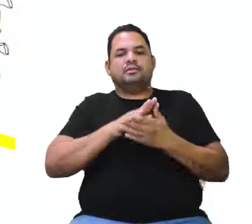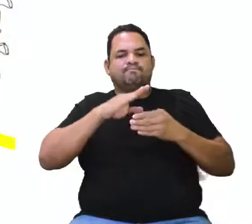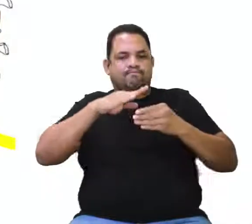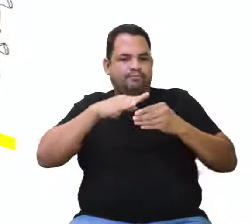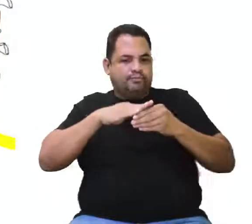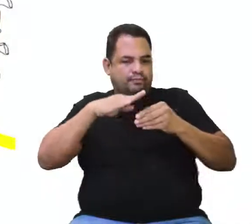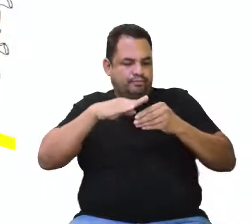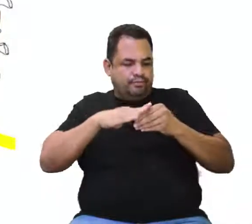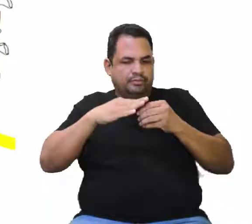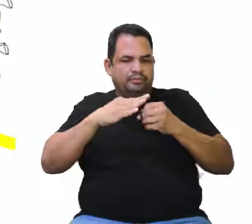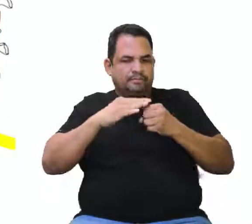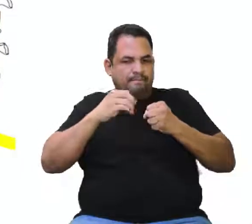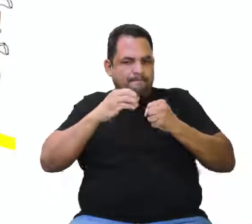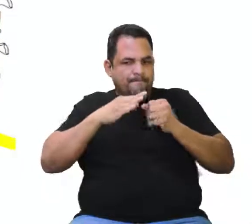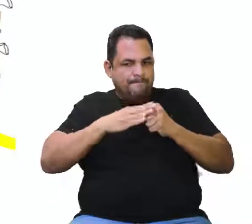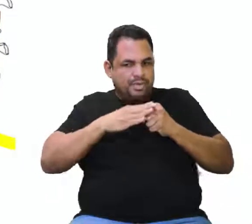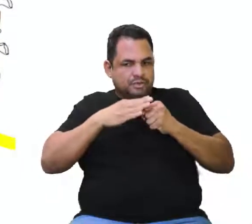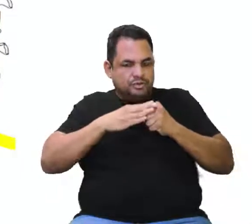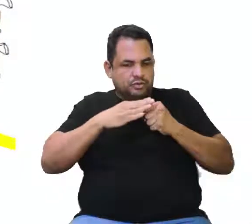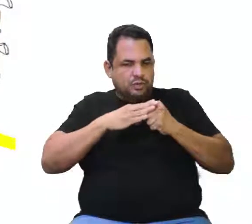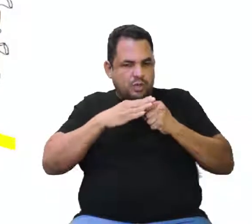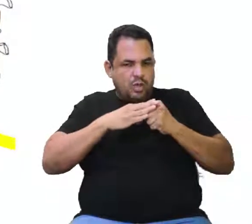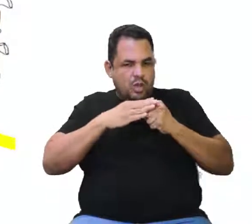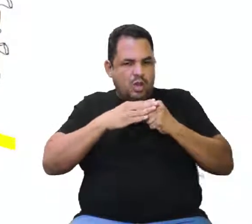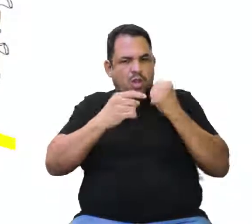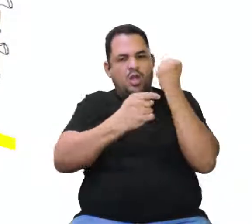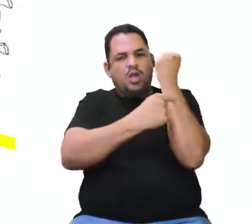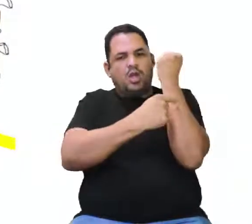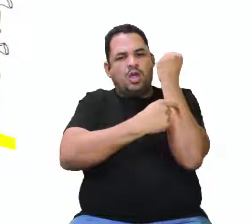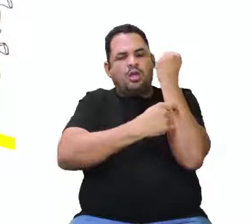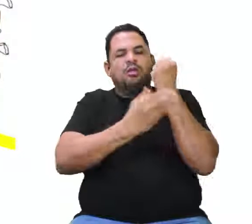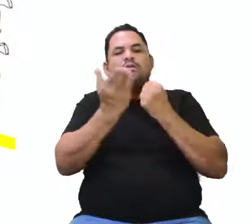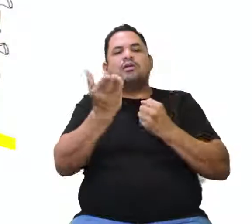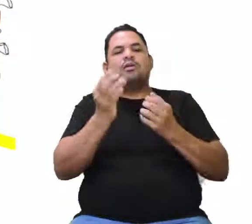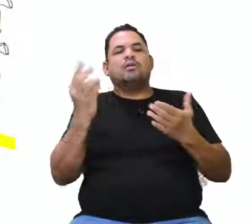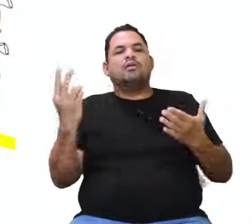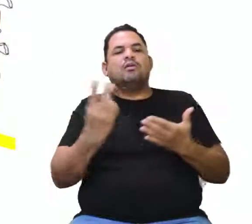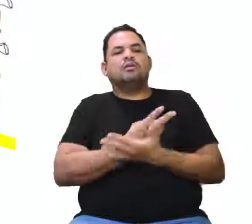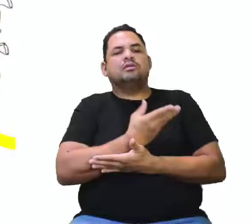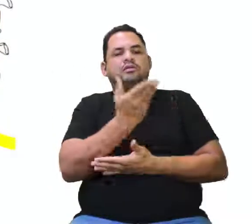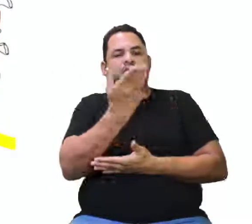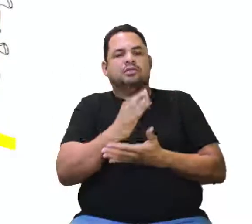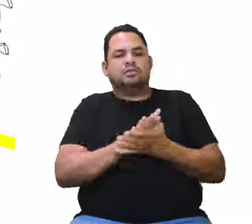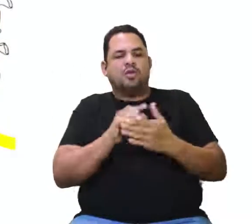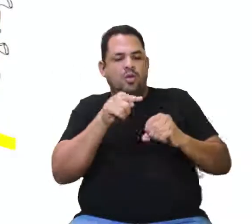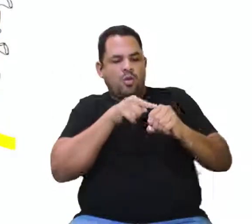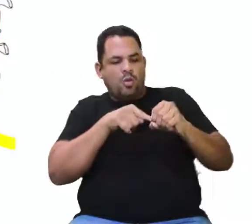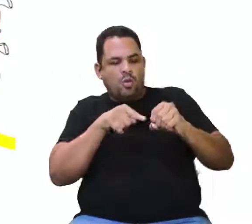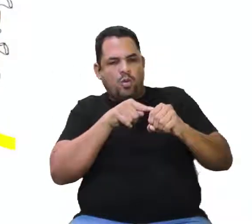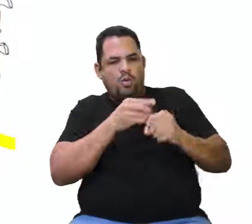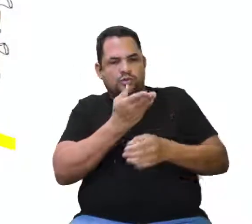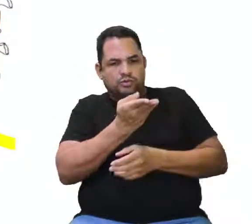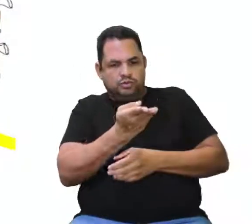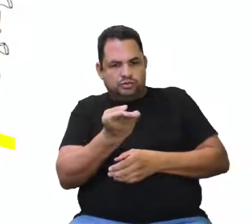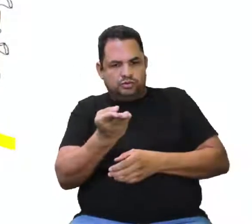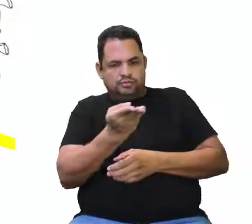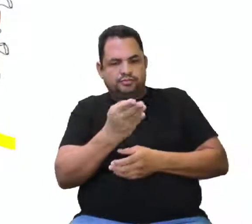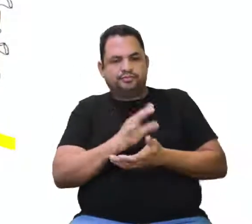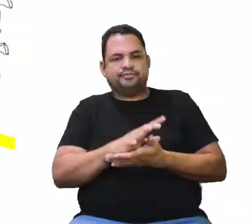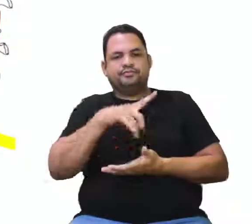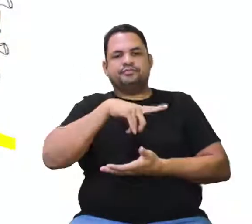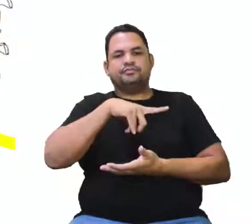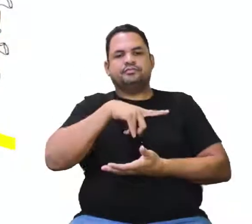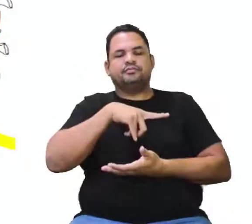comprimir essas vértebras. E aí quando ele faz essa compressão, olha o que acontece aqui com o disco dele. Lembra que eu falei que tem